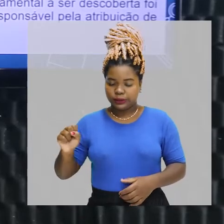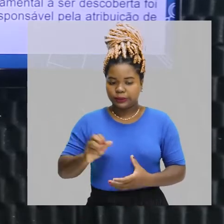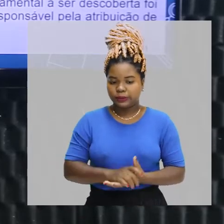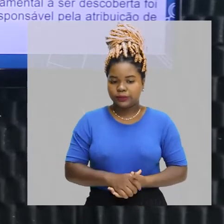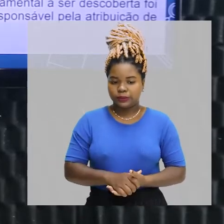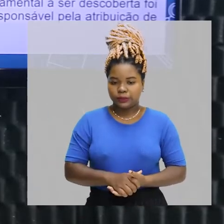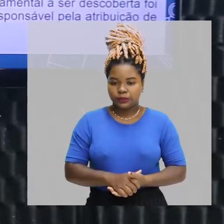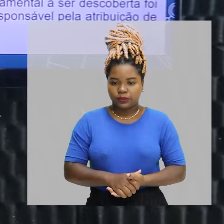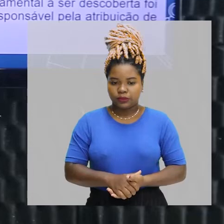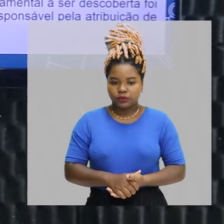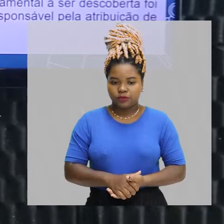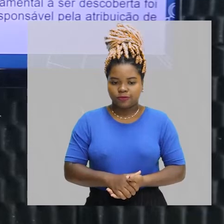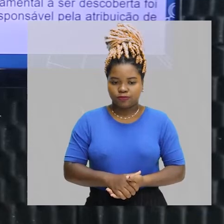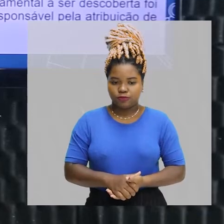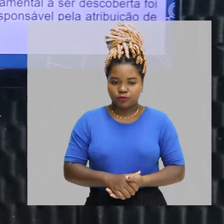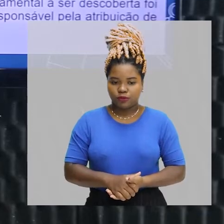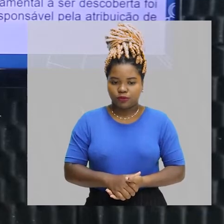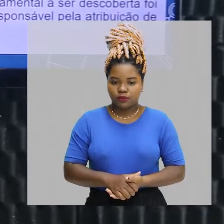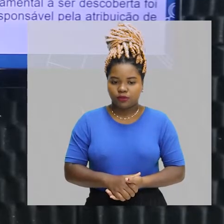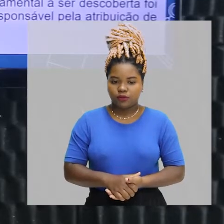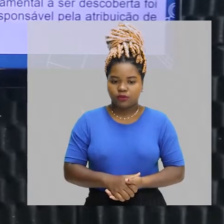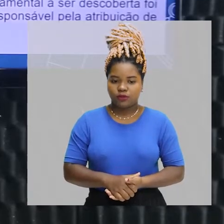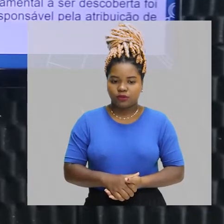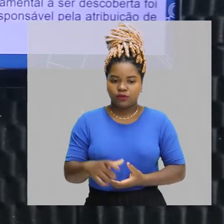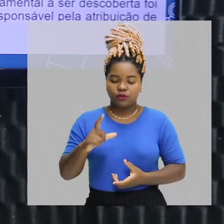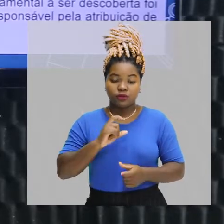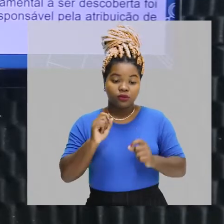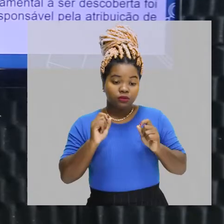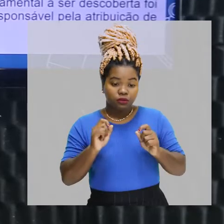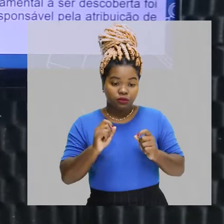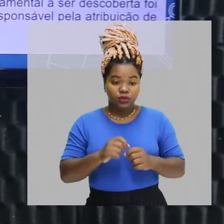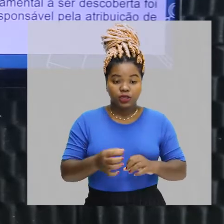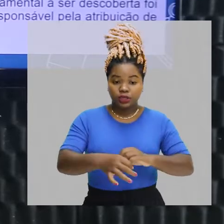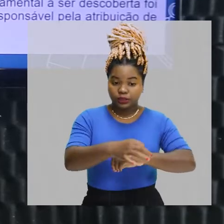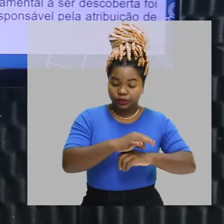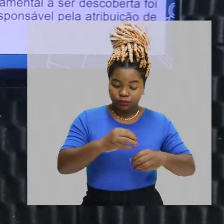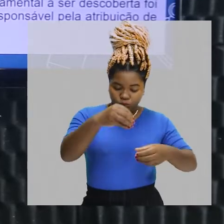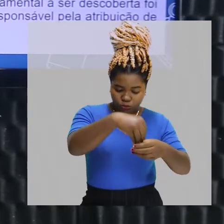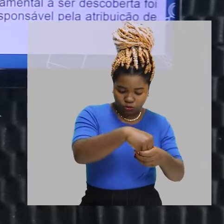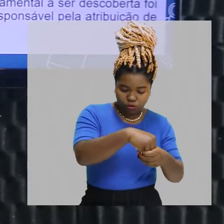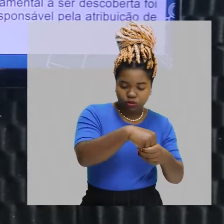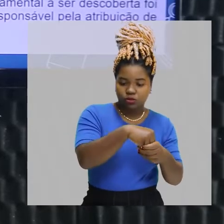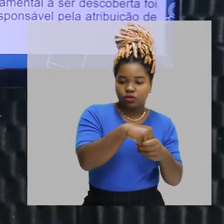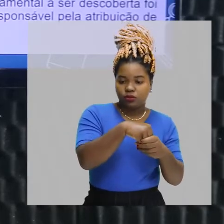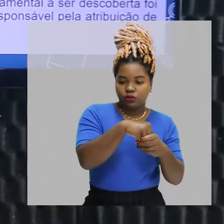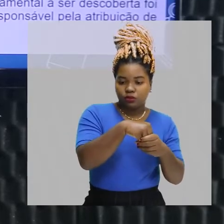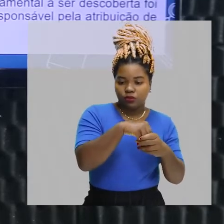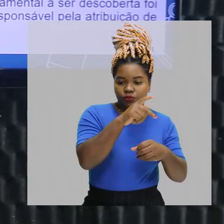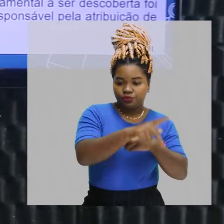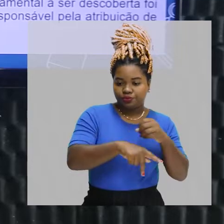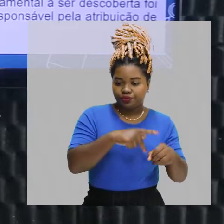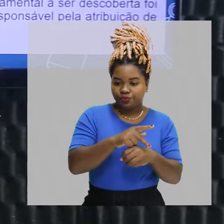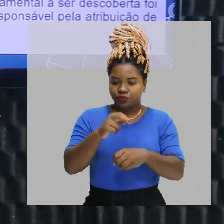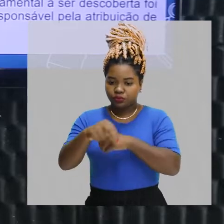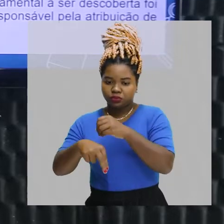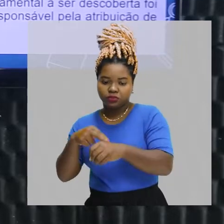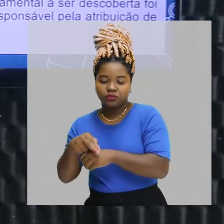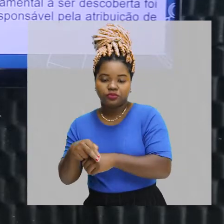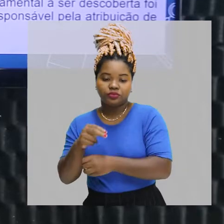estão lá dentro dessas partículas, certo? Um próton e um nêutron não são partículas